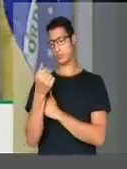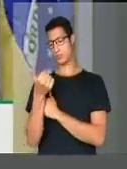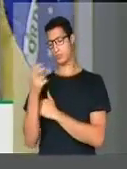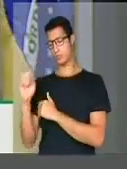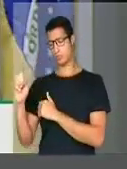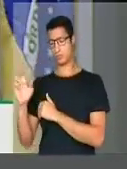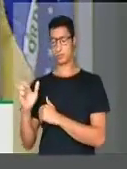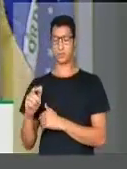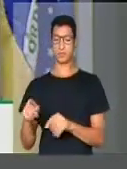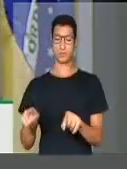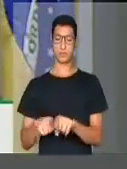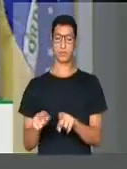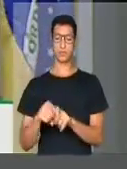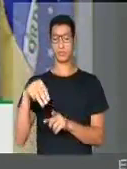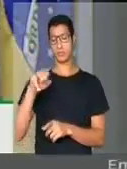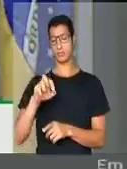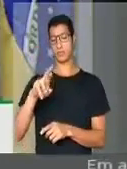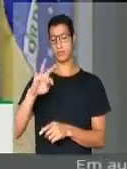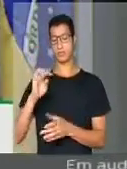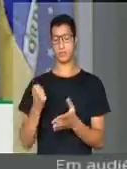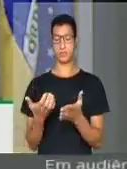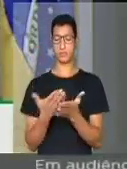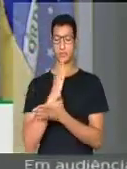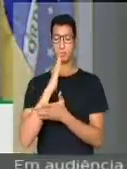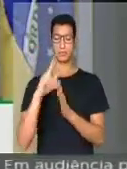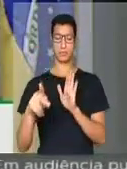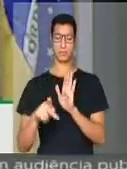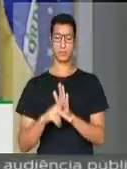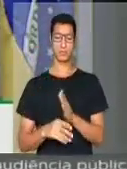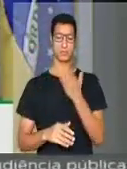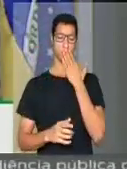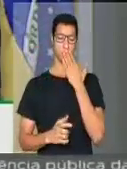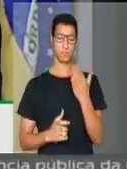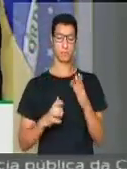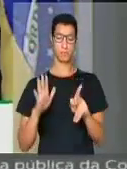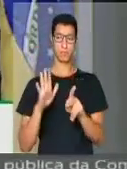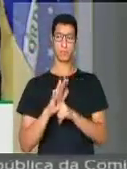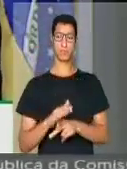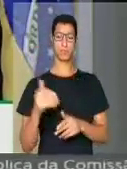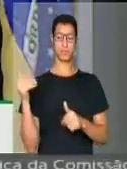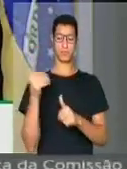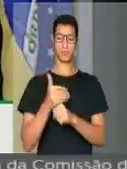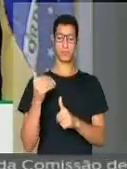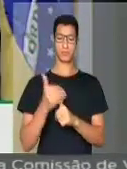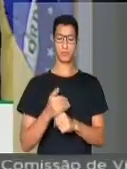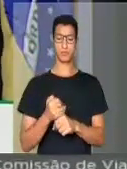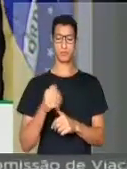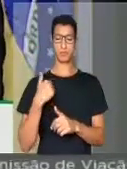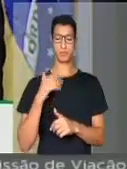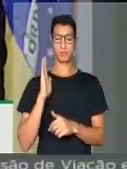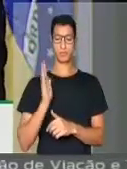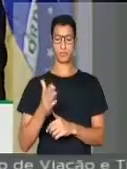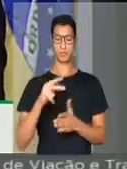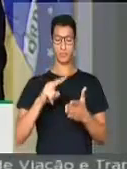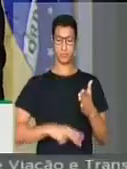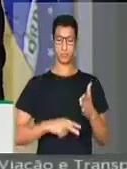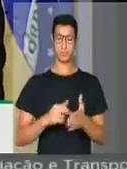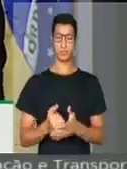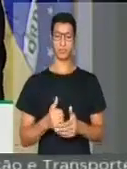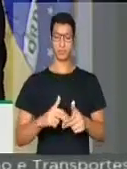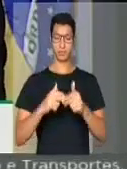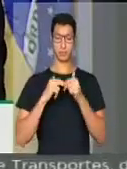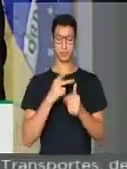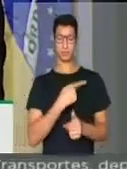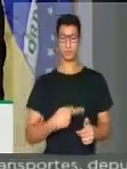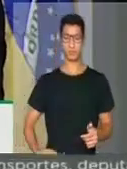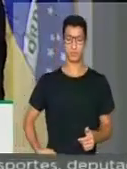3376A/2015 e no mérito pela aprovação na forma do substitutivo que eu acabei de ler. Por